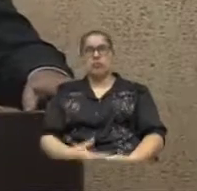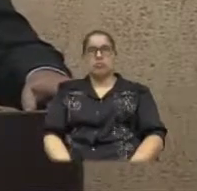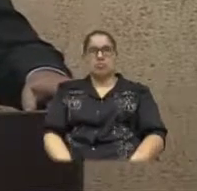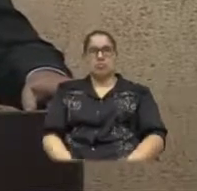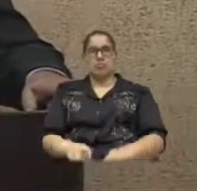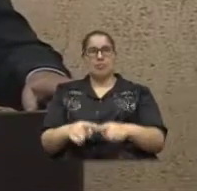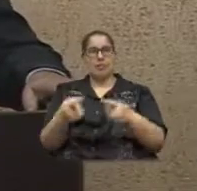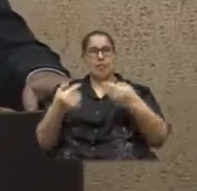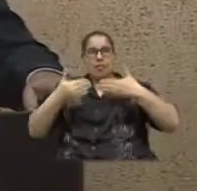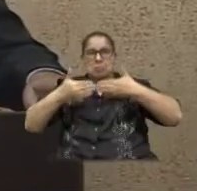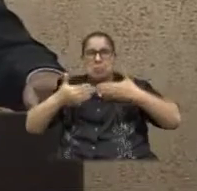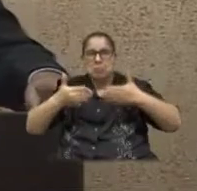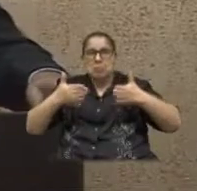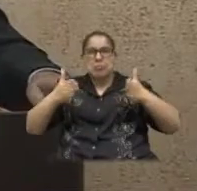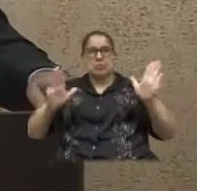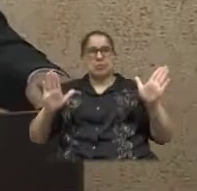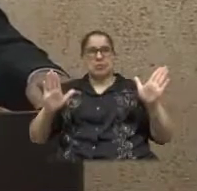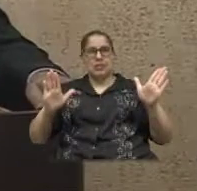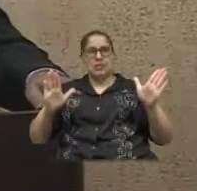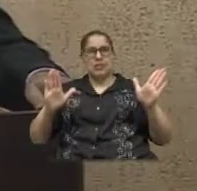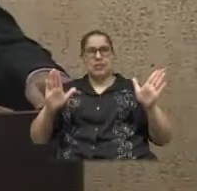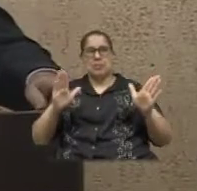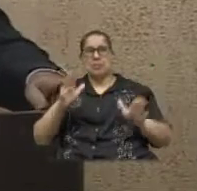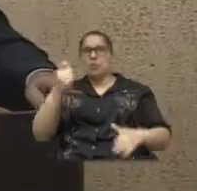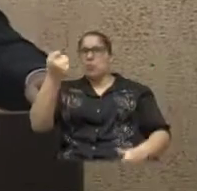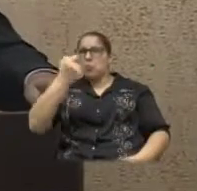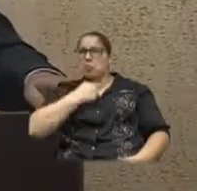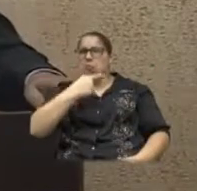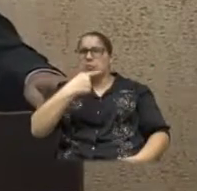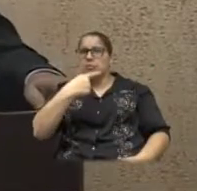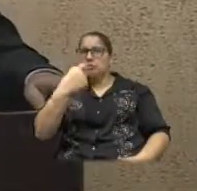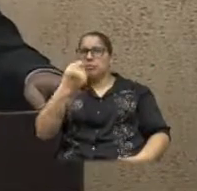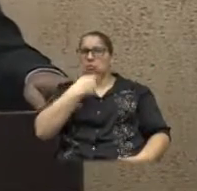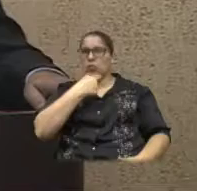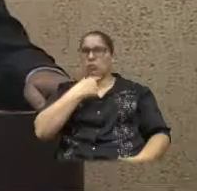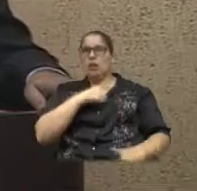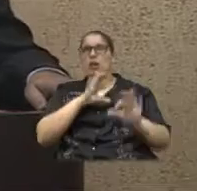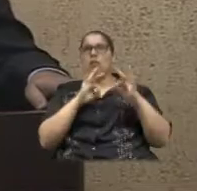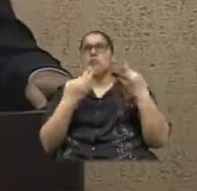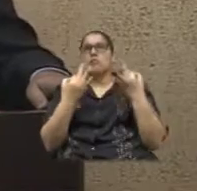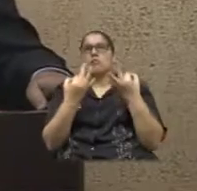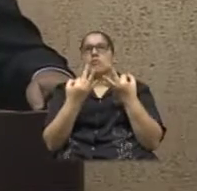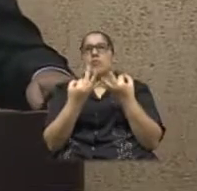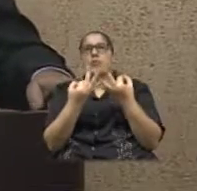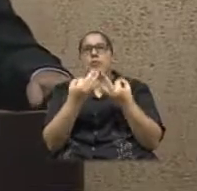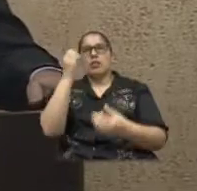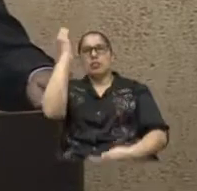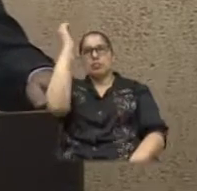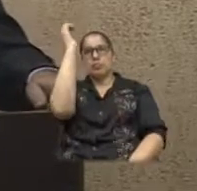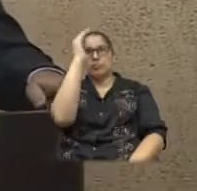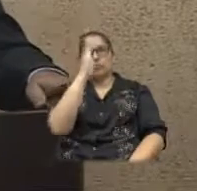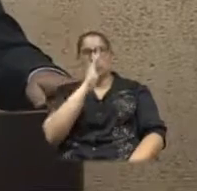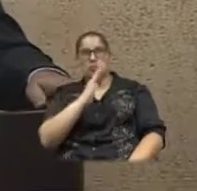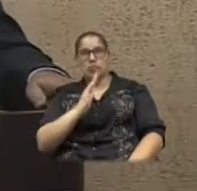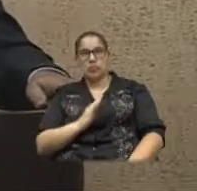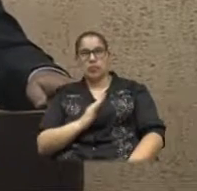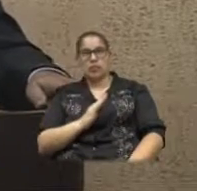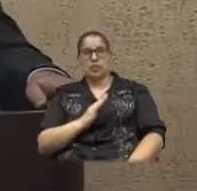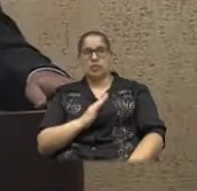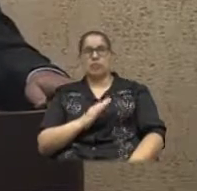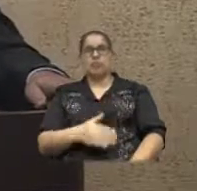evento houve uma ofensa à família brasileira, uma